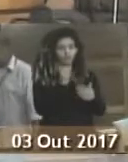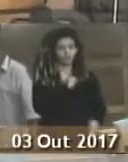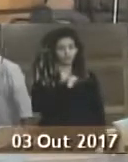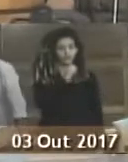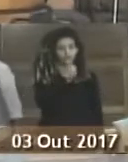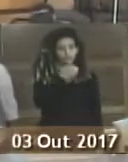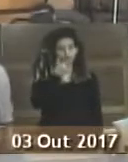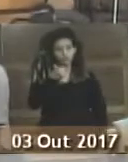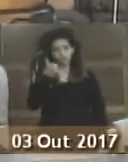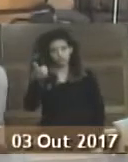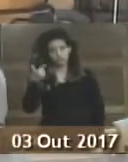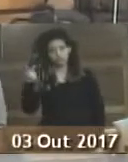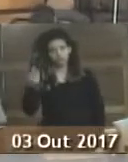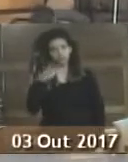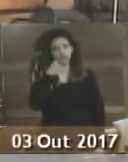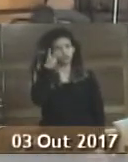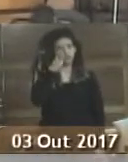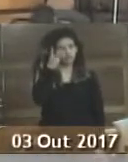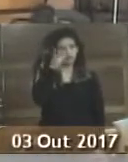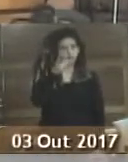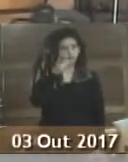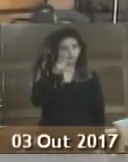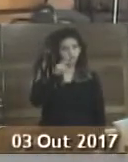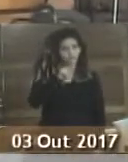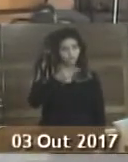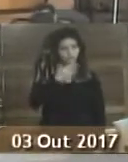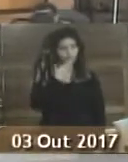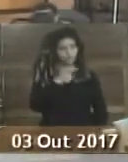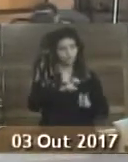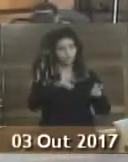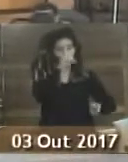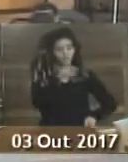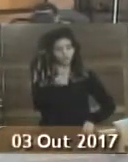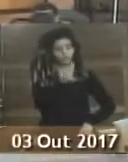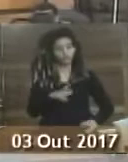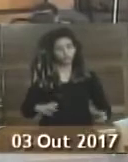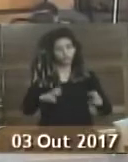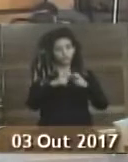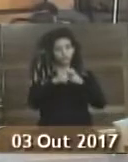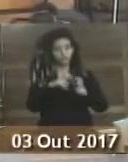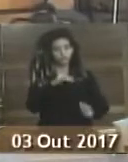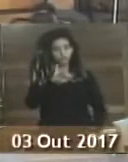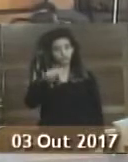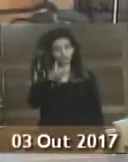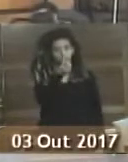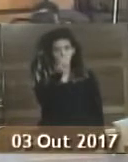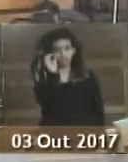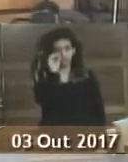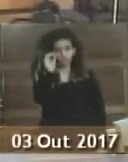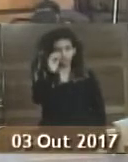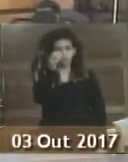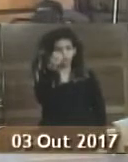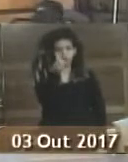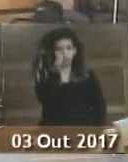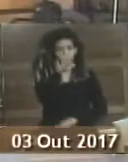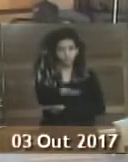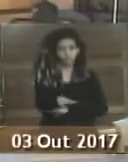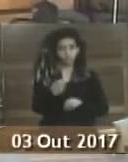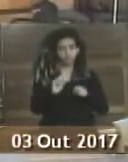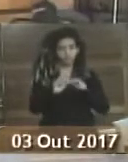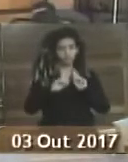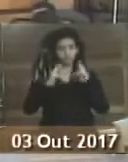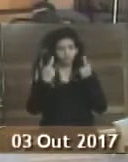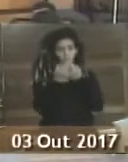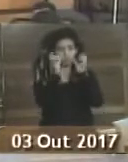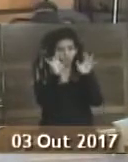número 1117/17, de autoria do vereador Elinho, solicitando a mesa seja liberado o uso plenário Benedito Adelino, dia 6 de outubro, às 18 horas, para que seja realizada a